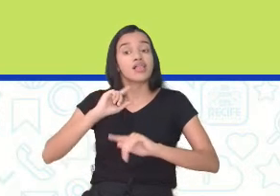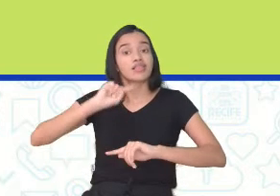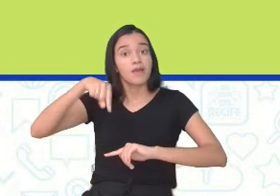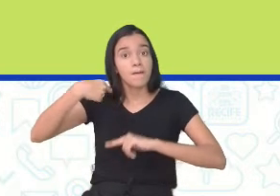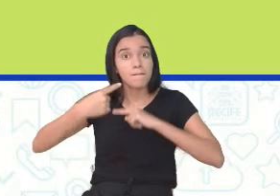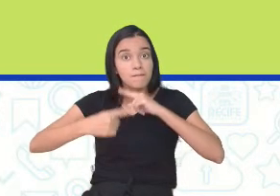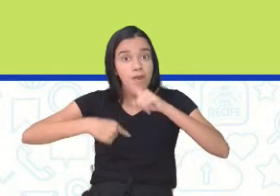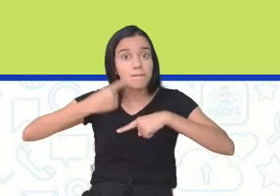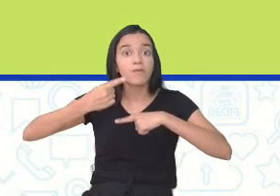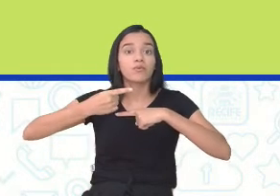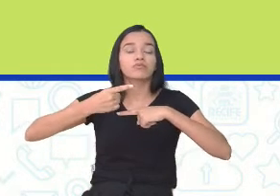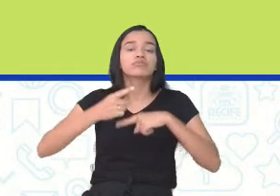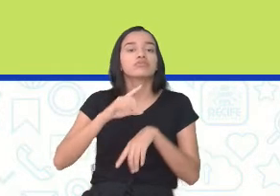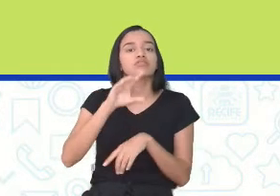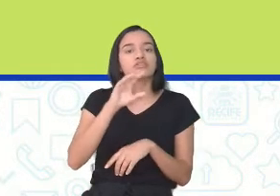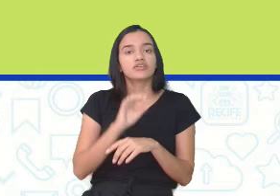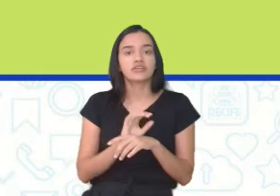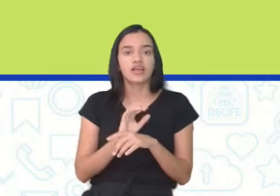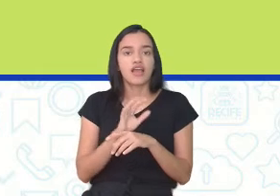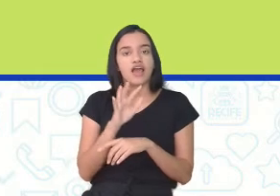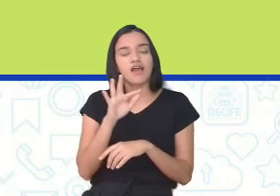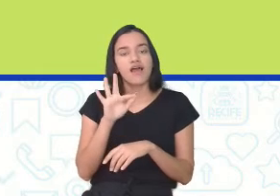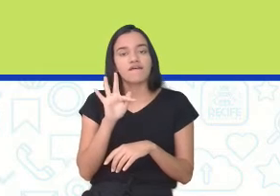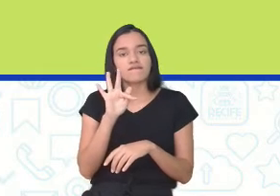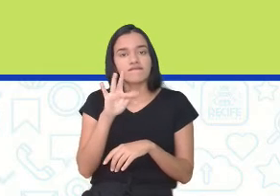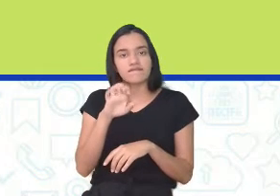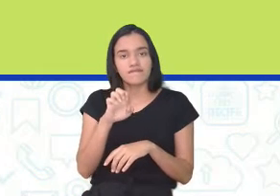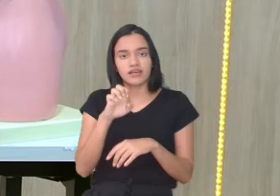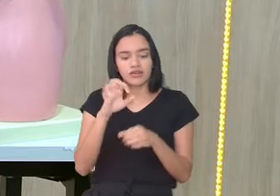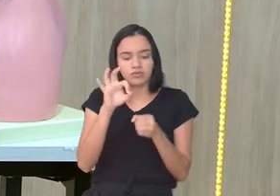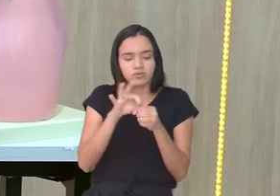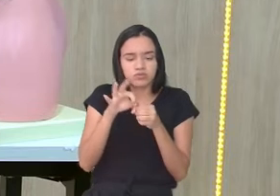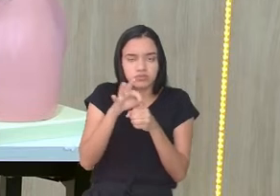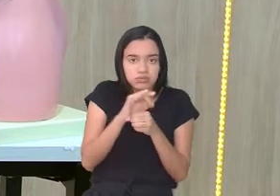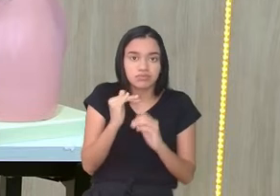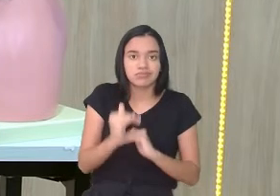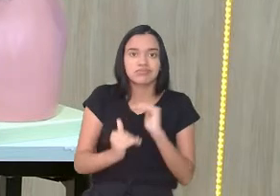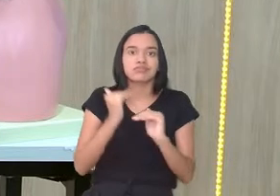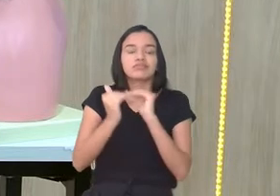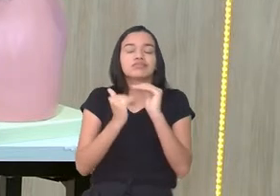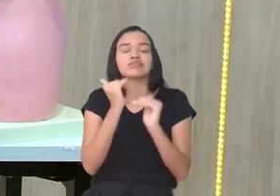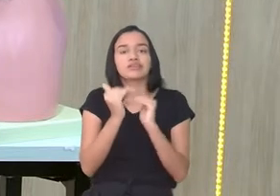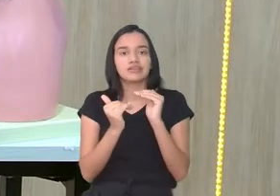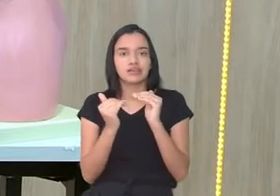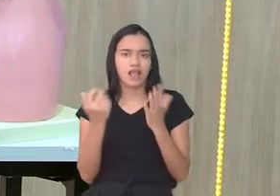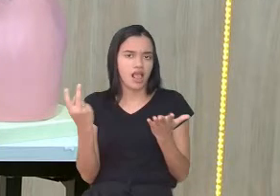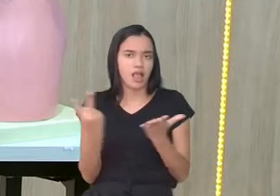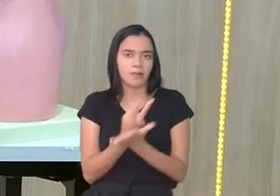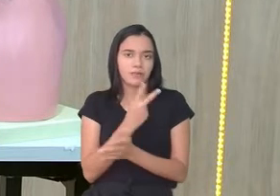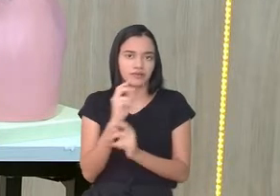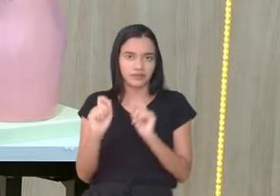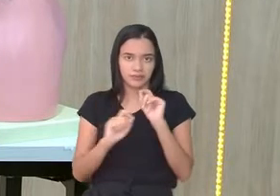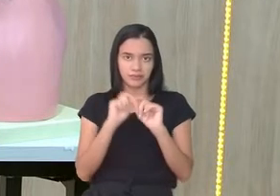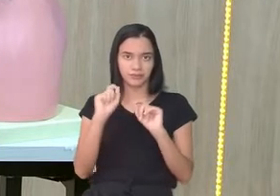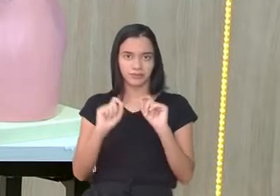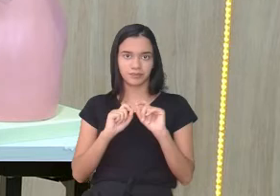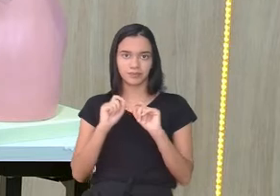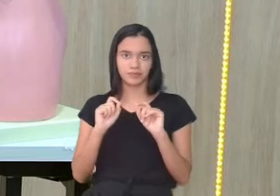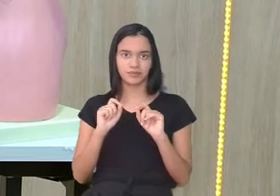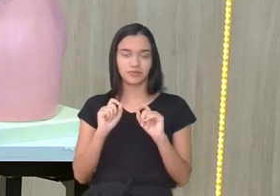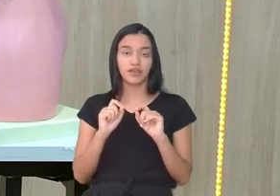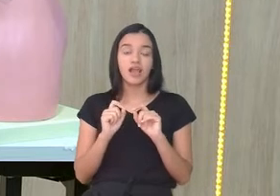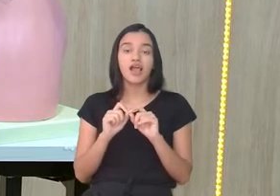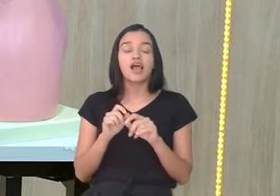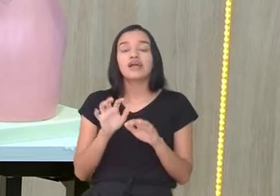E aí já acontece a fecundação. Se não for fertilizado, o que vai acontecer? Vai acontecer